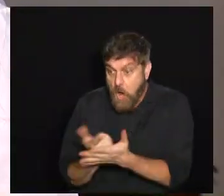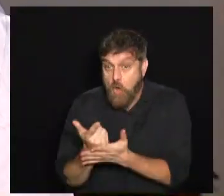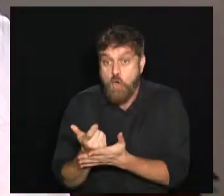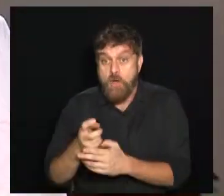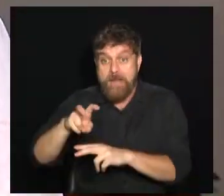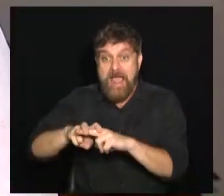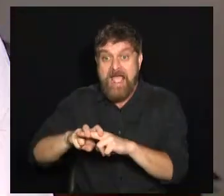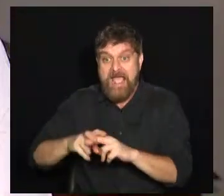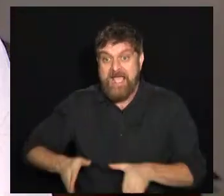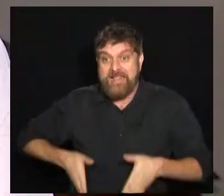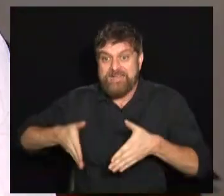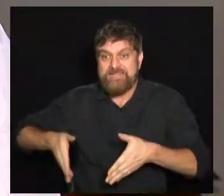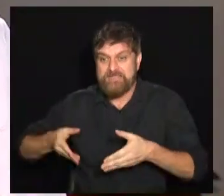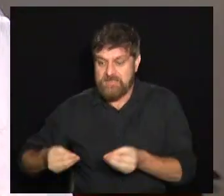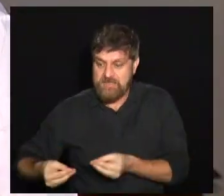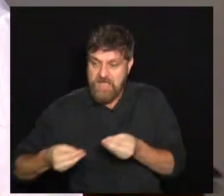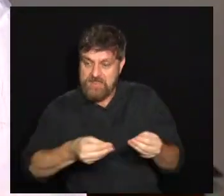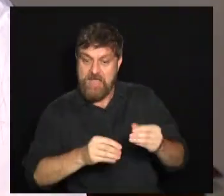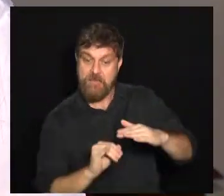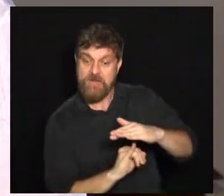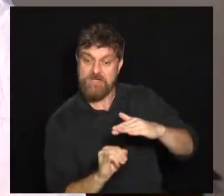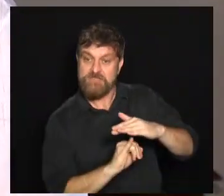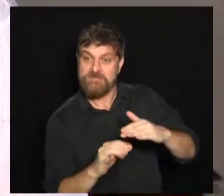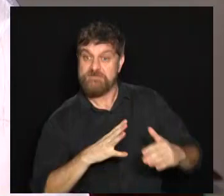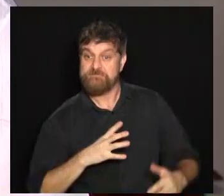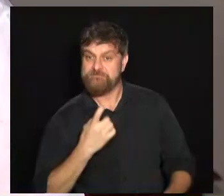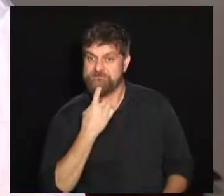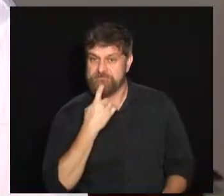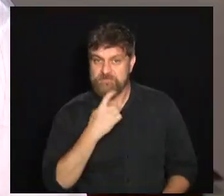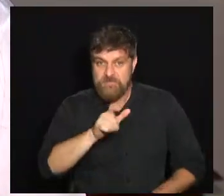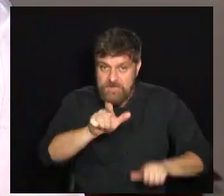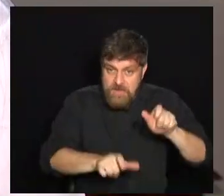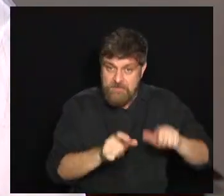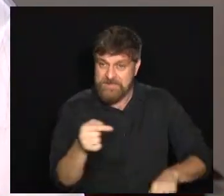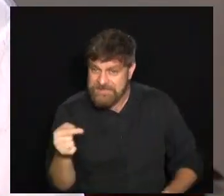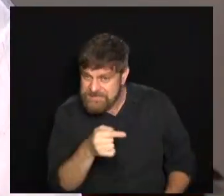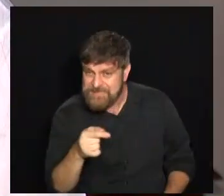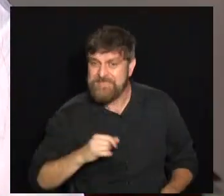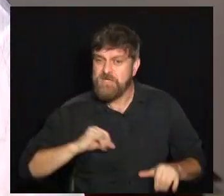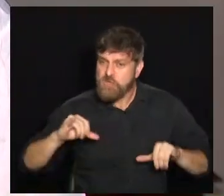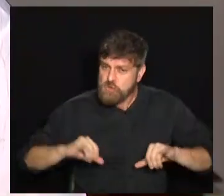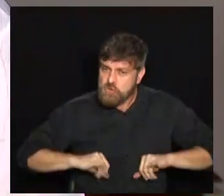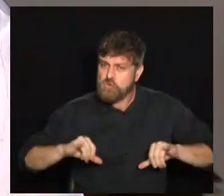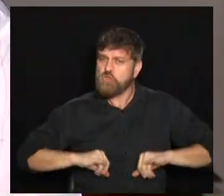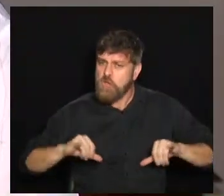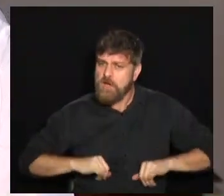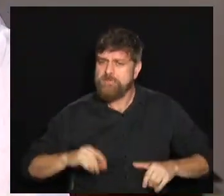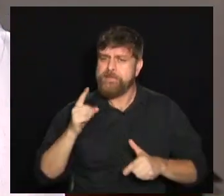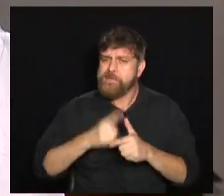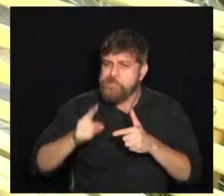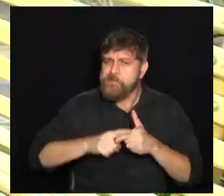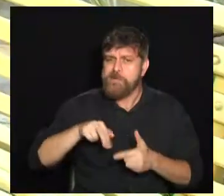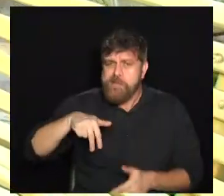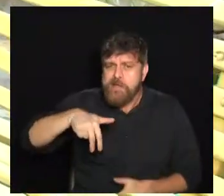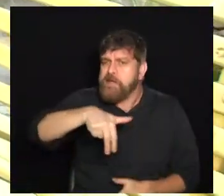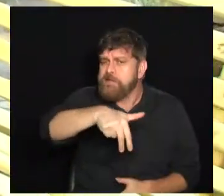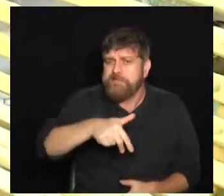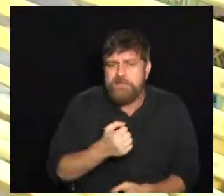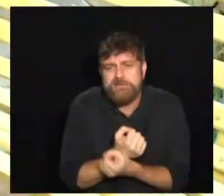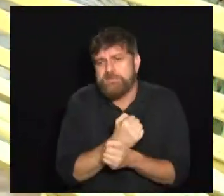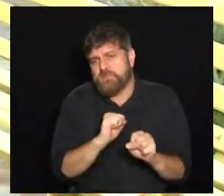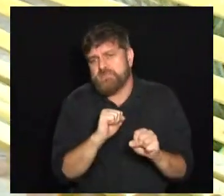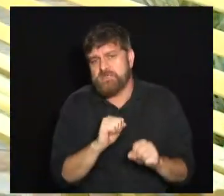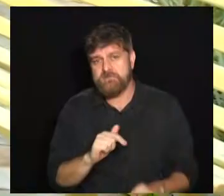posteriormente beneficiar instituições de Campinas e região com pessoas que sofrem de algum comprometimento de locomoção. Na